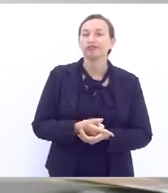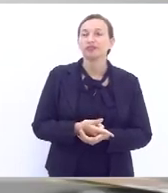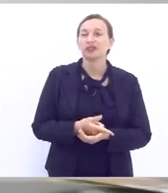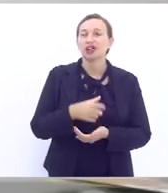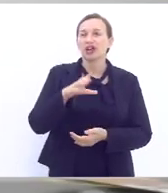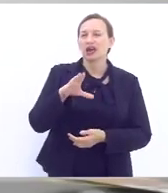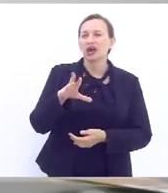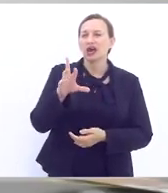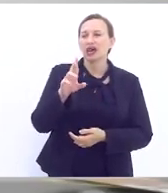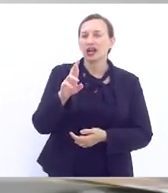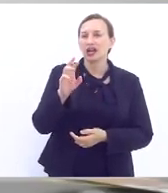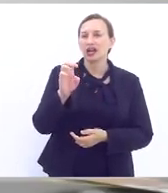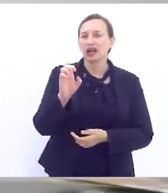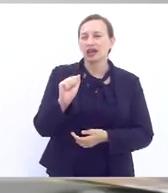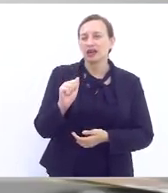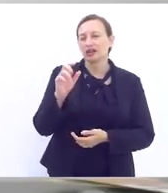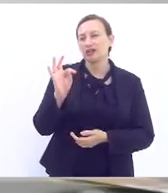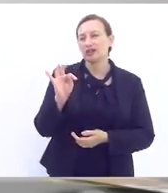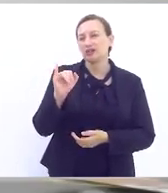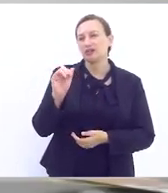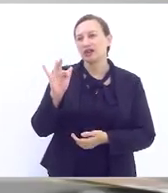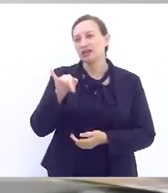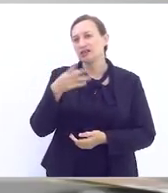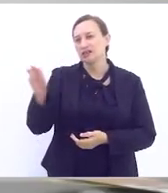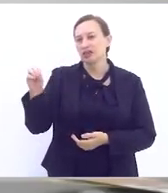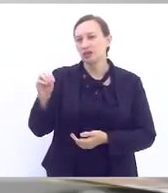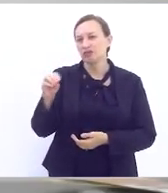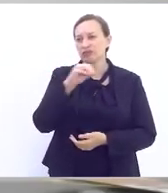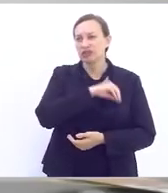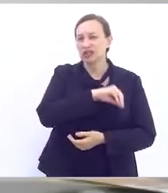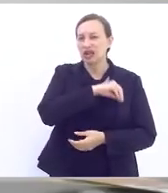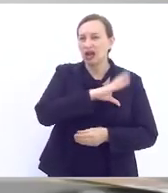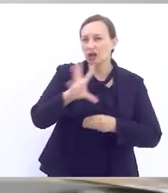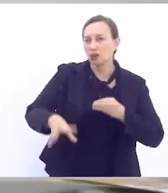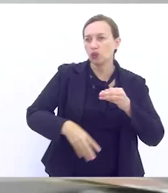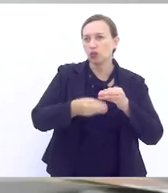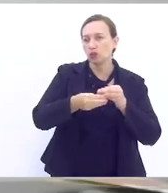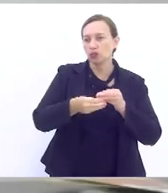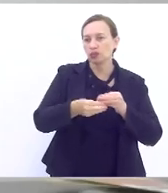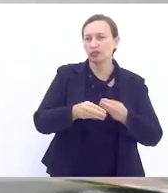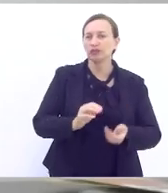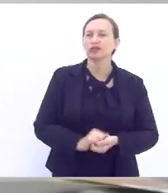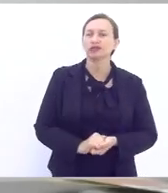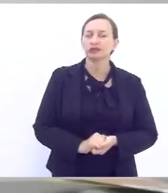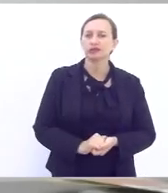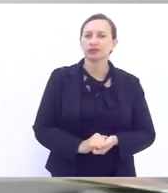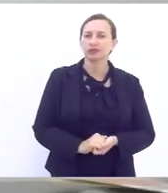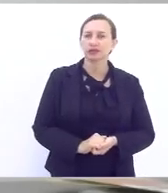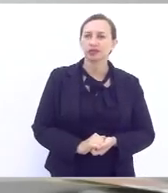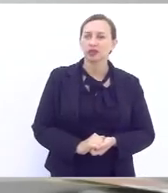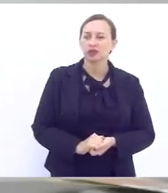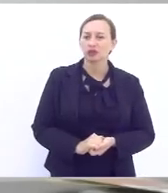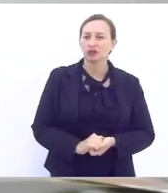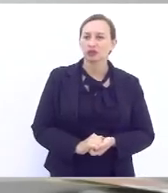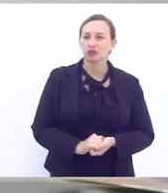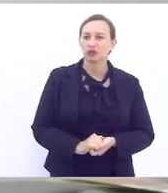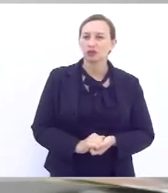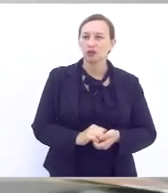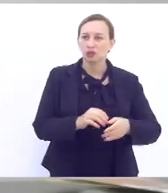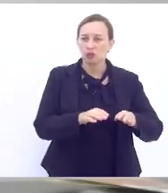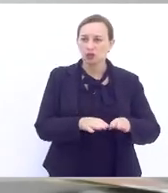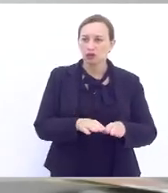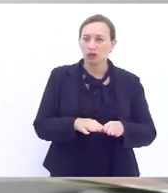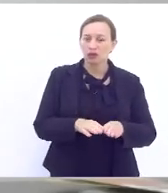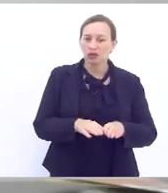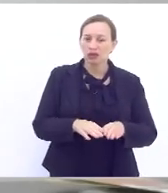é cargo de chefia não é gratificação é claro que os órgãos mais de ponta seu ponto de vista da hierarquia